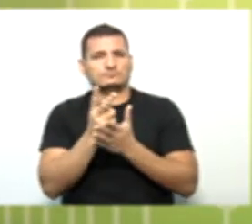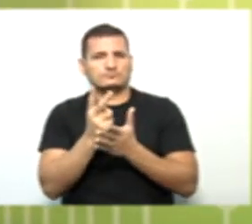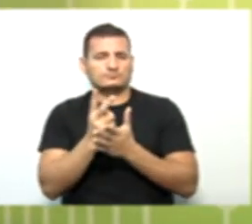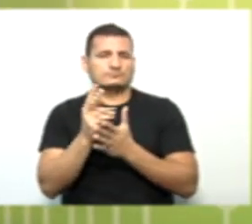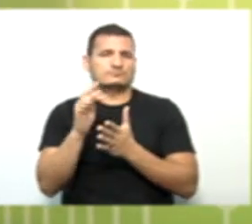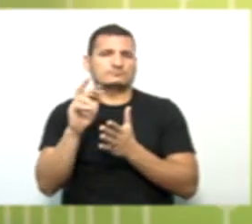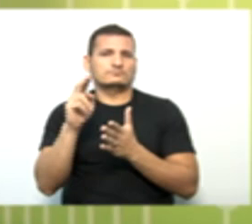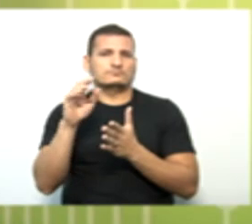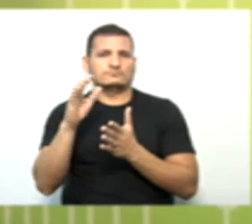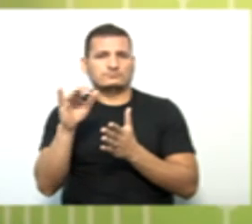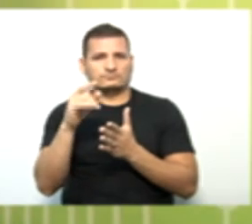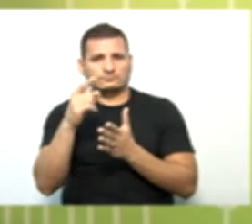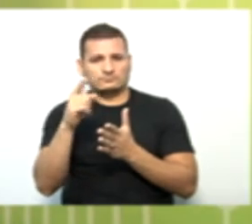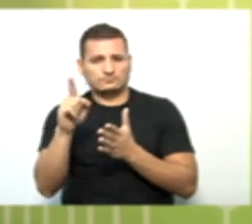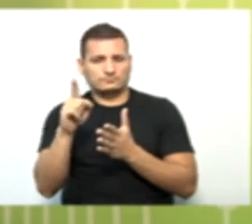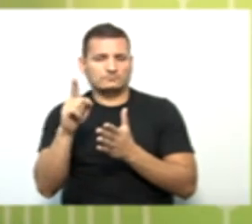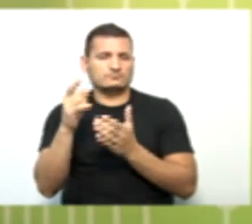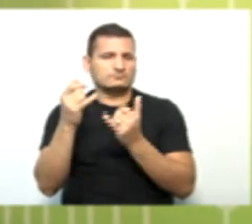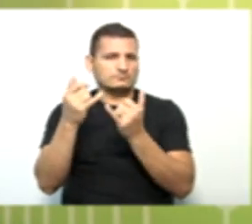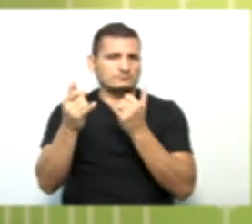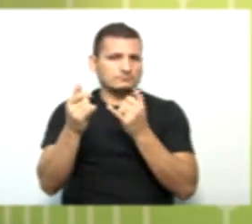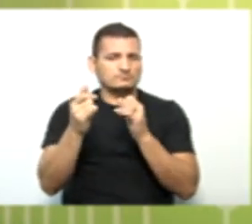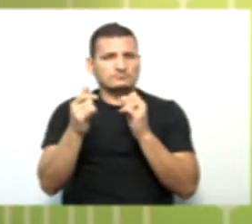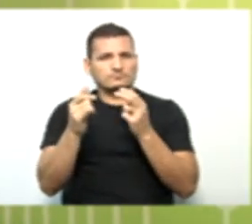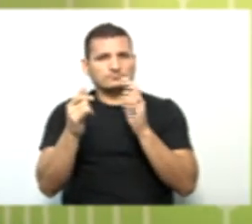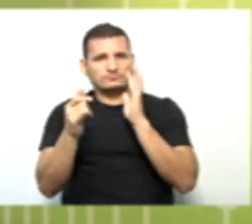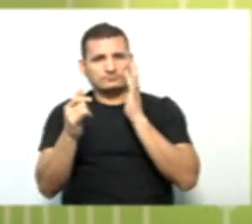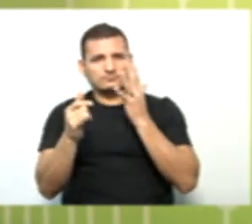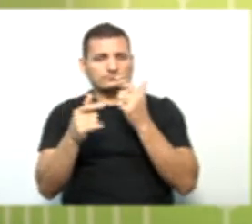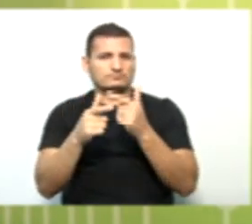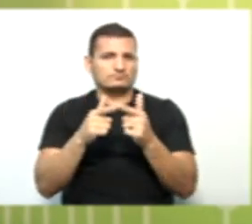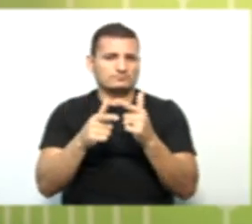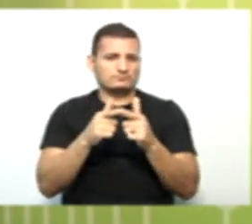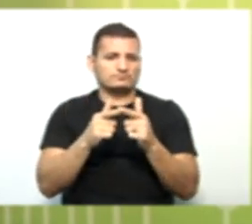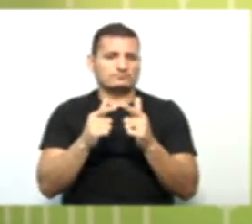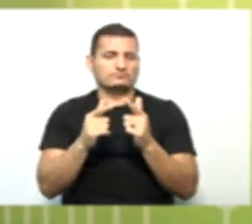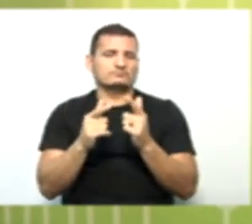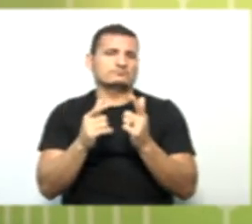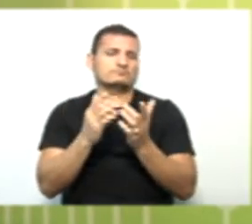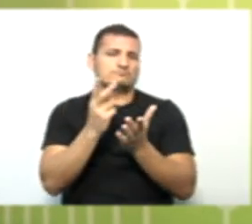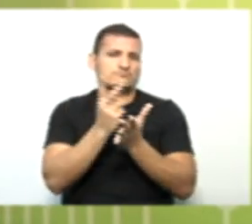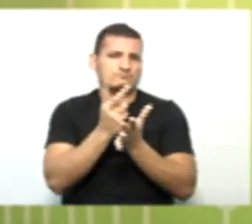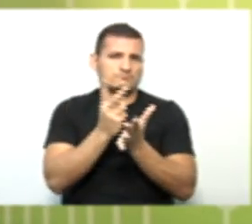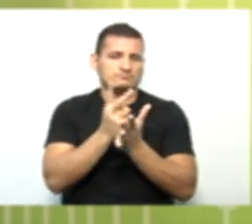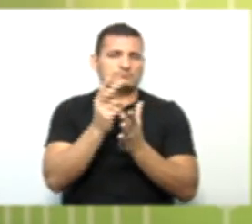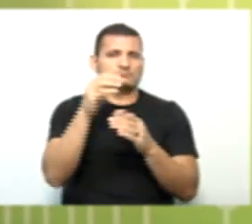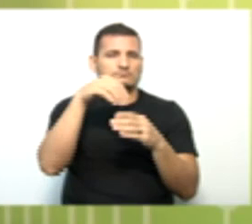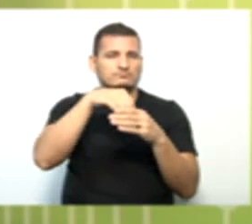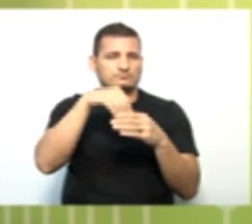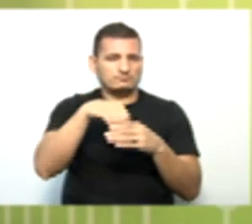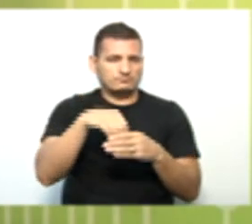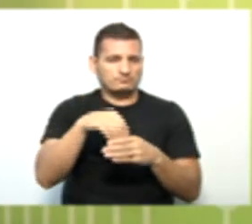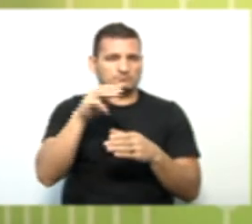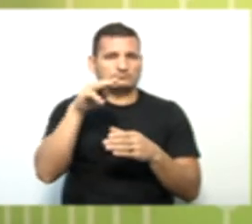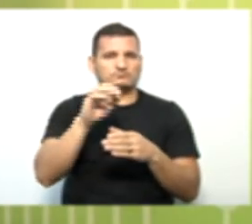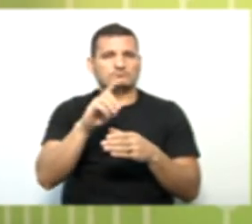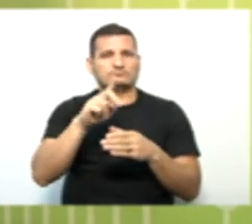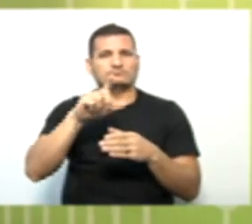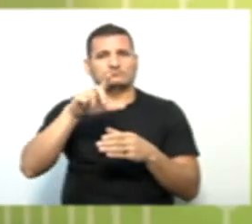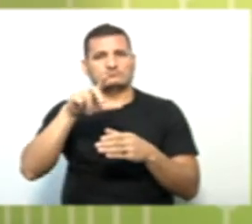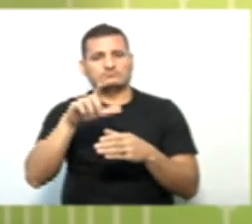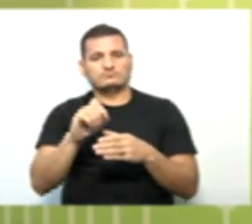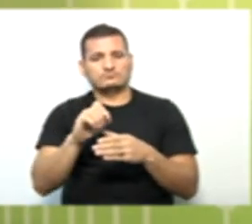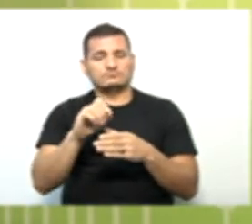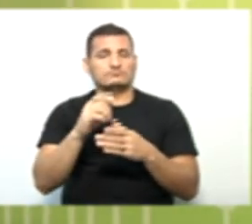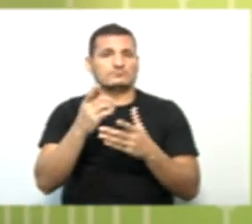têm o destino de resolver um determinado problema em módulos, em mesmos módulos, certo? Então, eu divido um programa